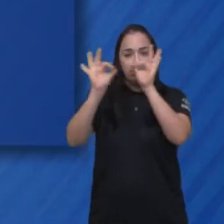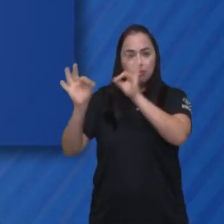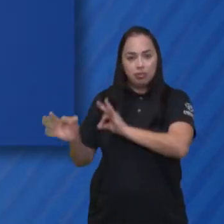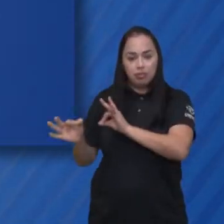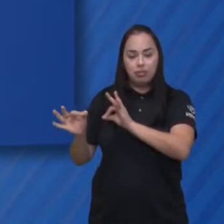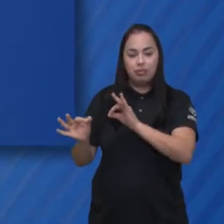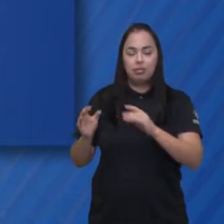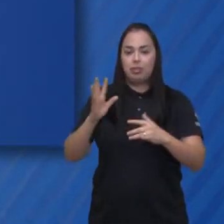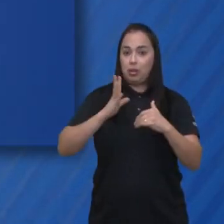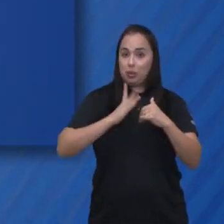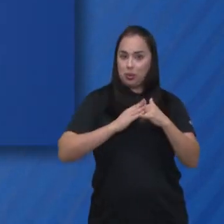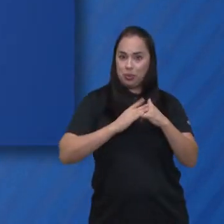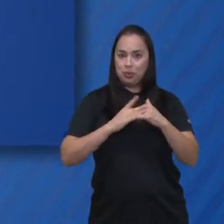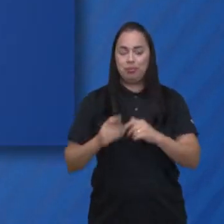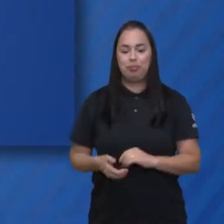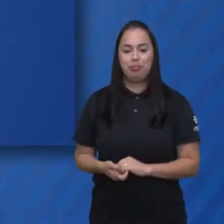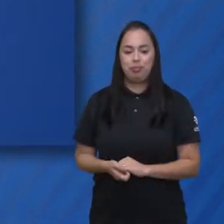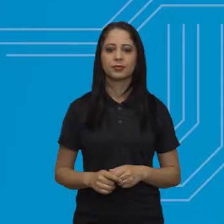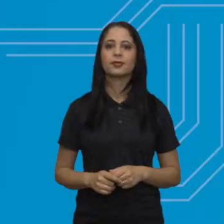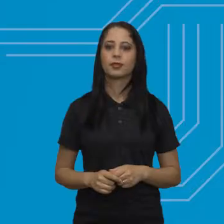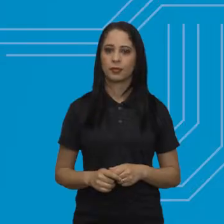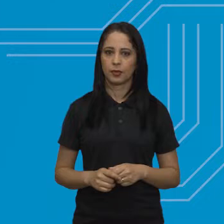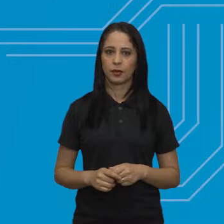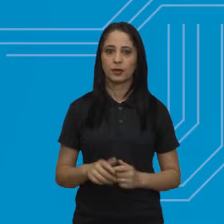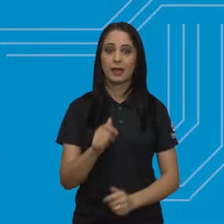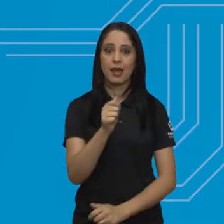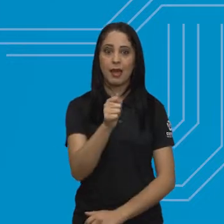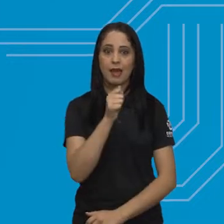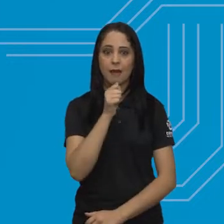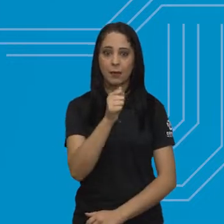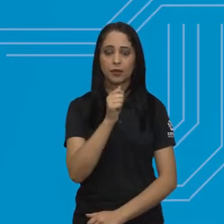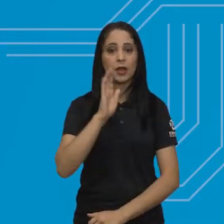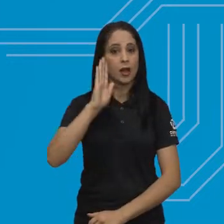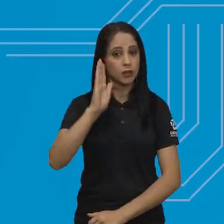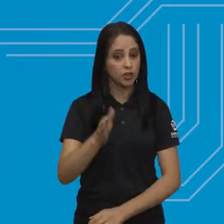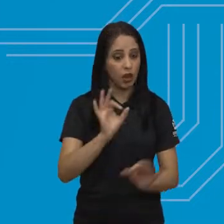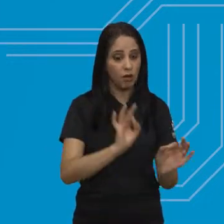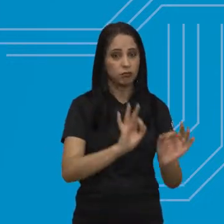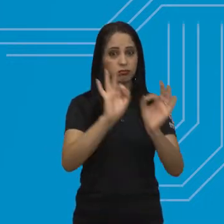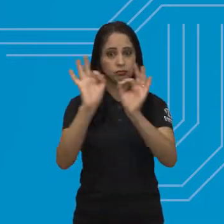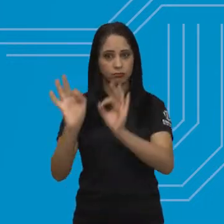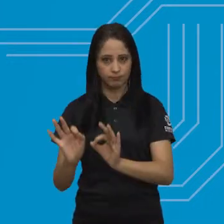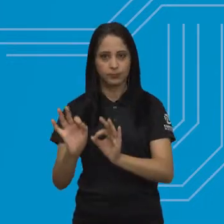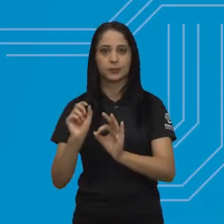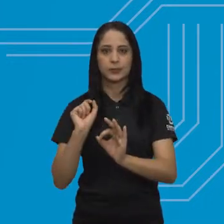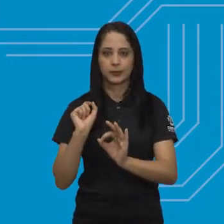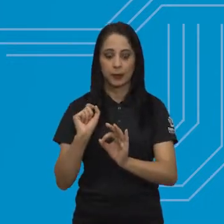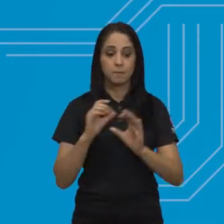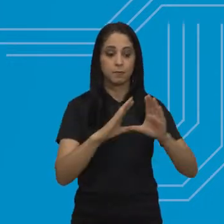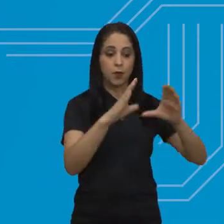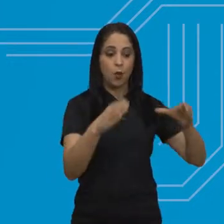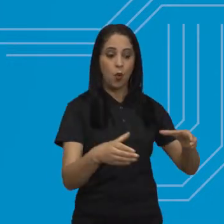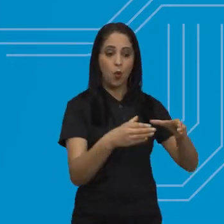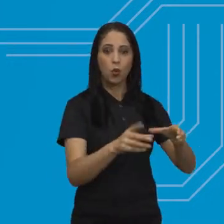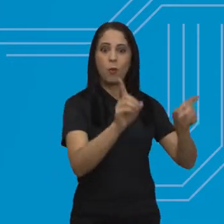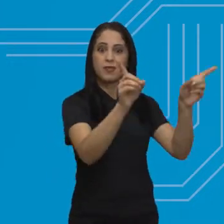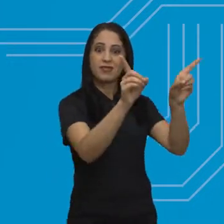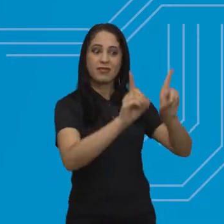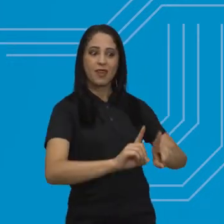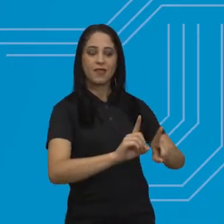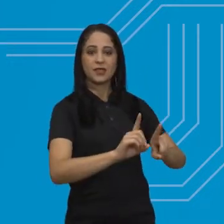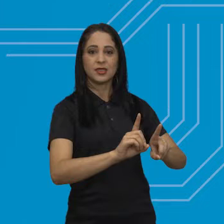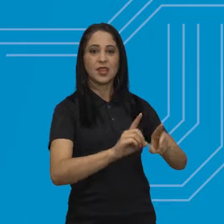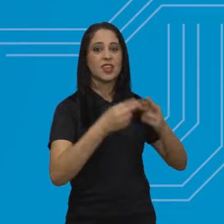você confere no nosso canal do YouTube e como vimos na reportagem os vereadores receberam uma comissão de pessoas com